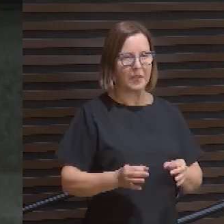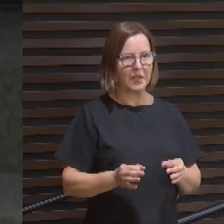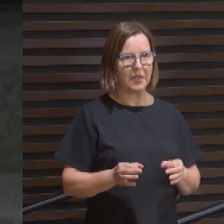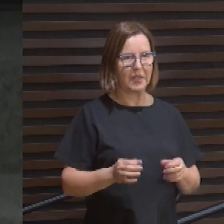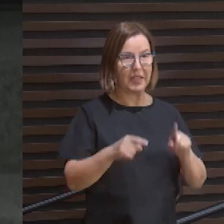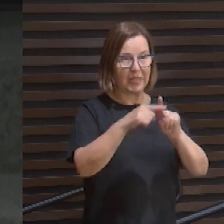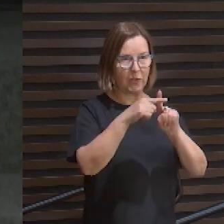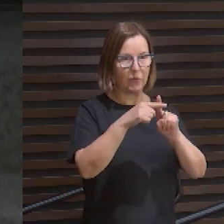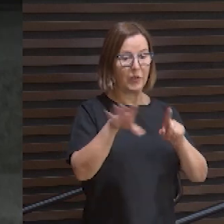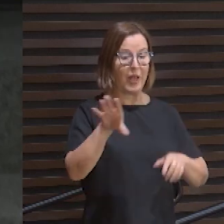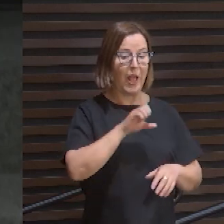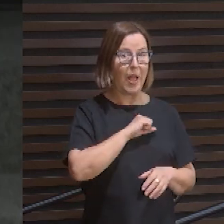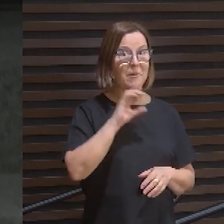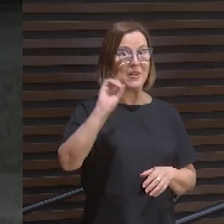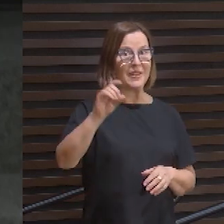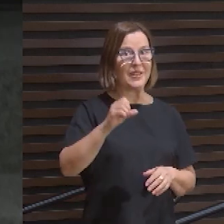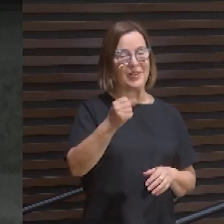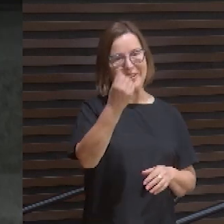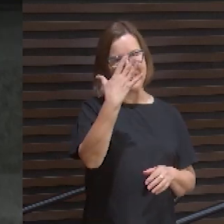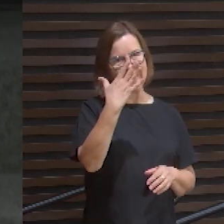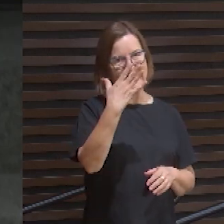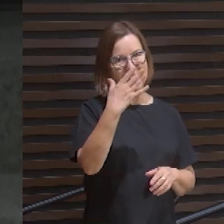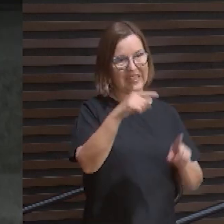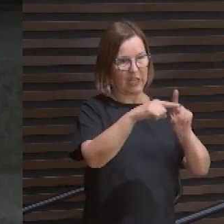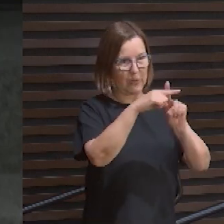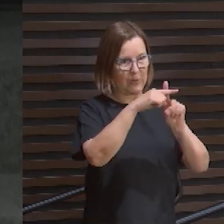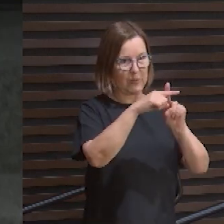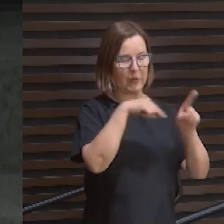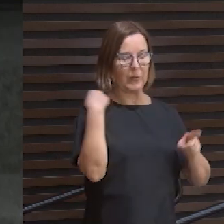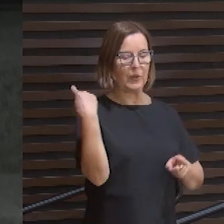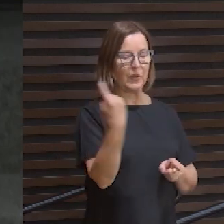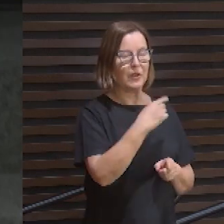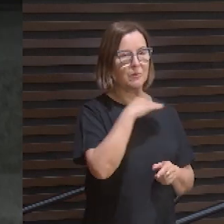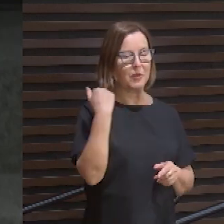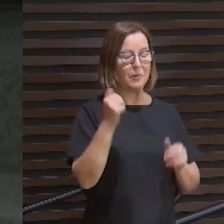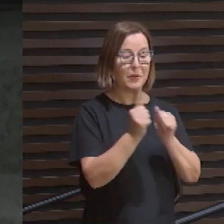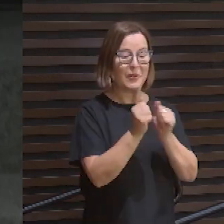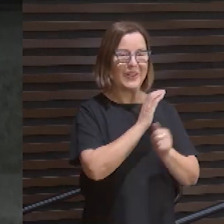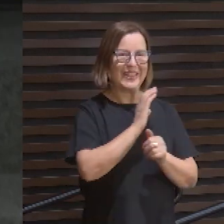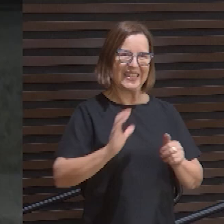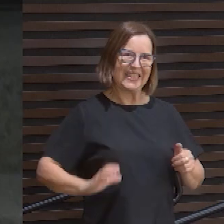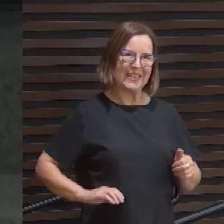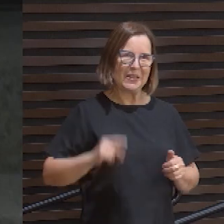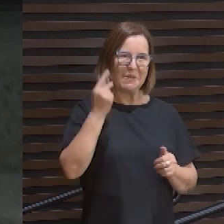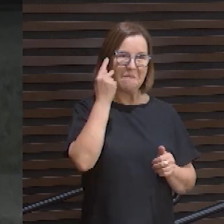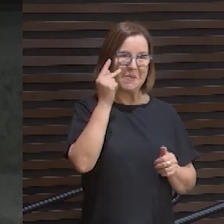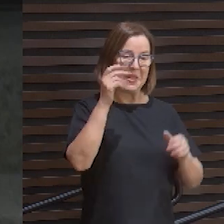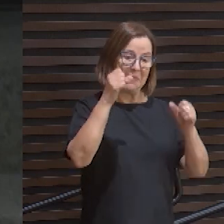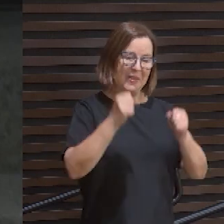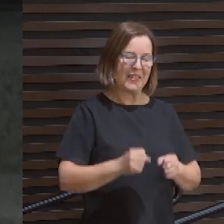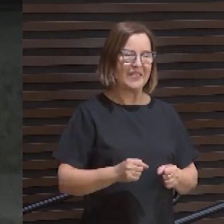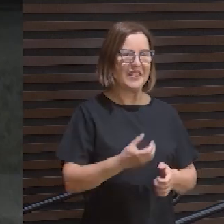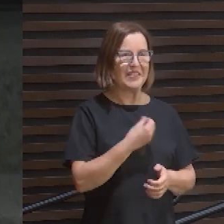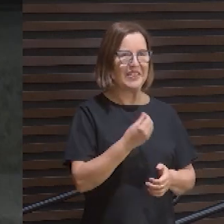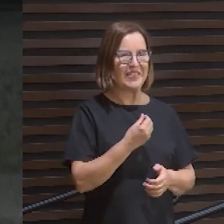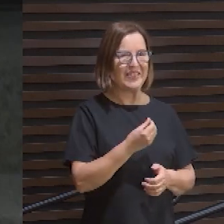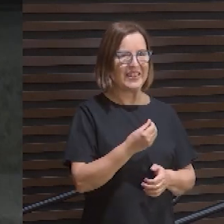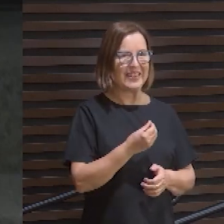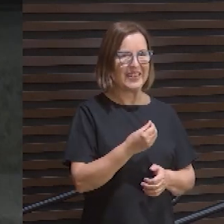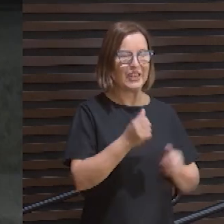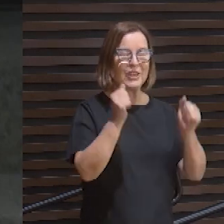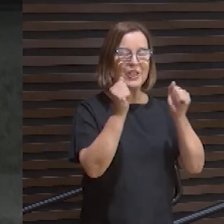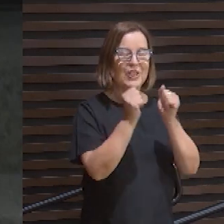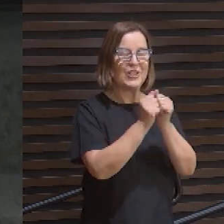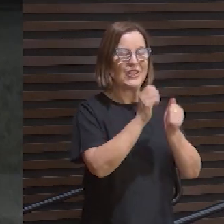amor de Deus é revelado. Nela, morremos com Cristo, para que possamos viver com